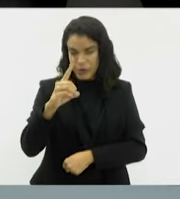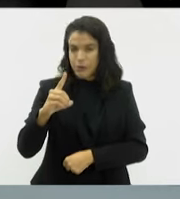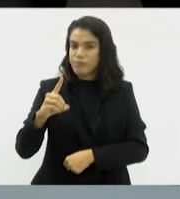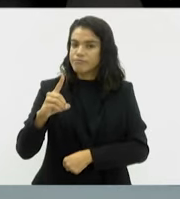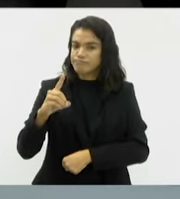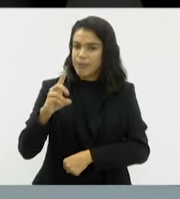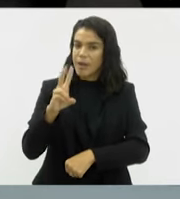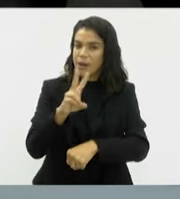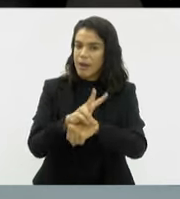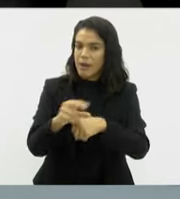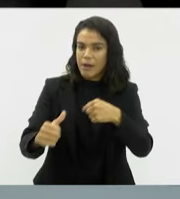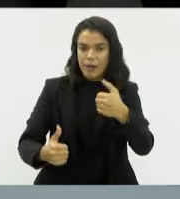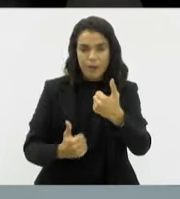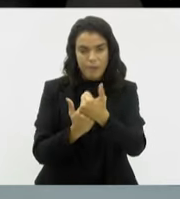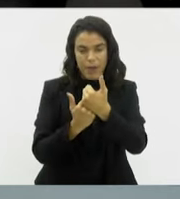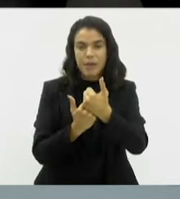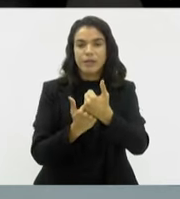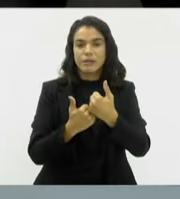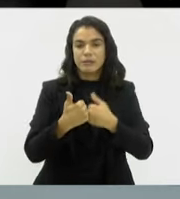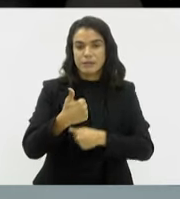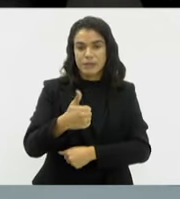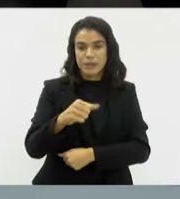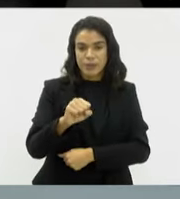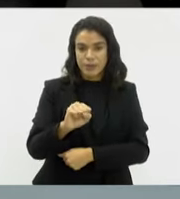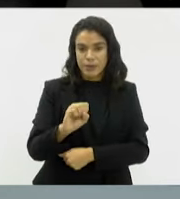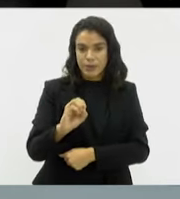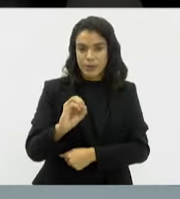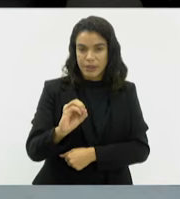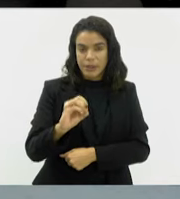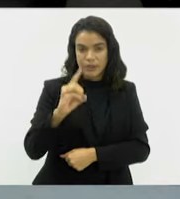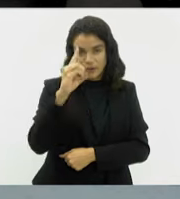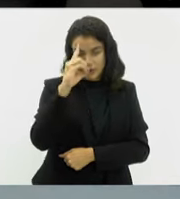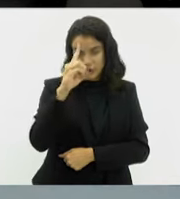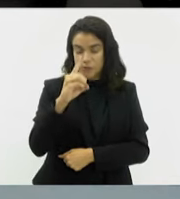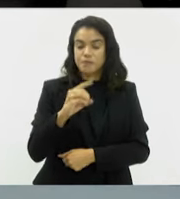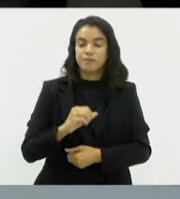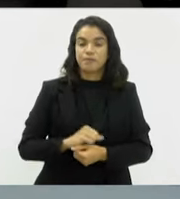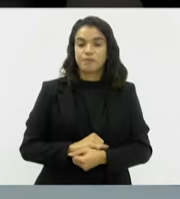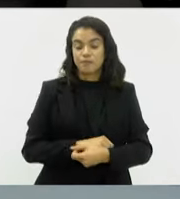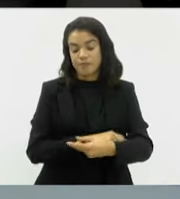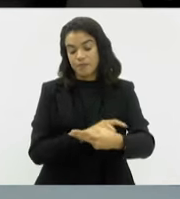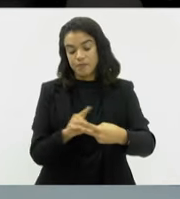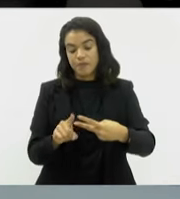os 180 dias. É o teor da emenda 1 de Vossa Excelência. 2.